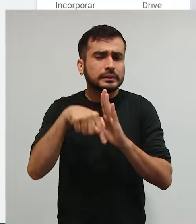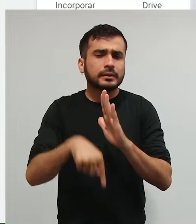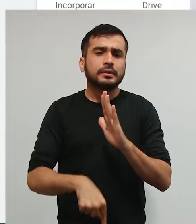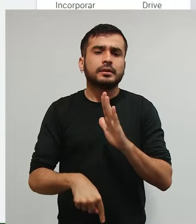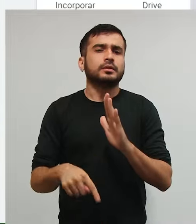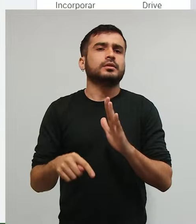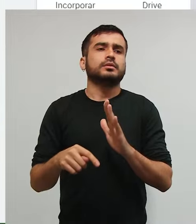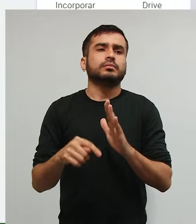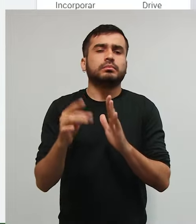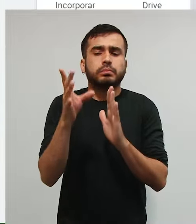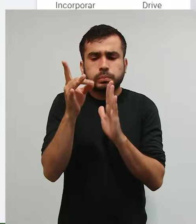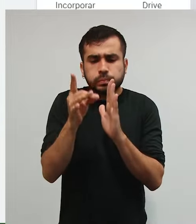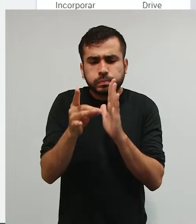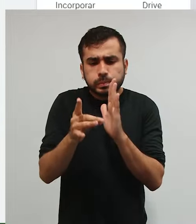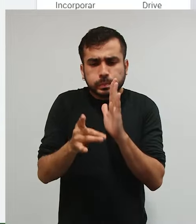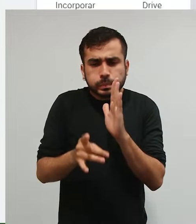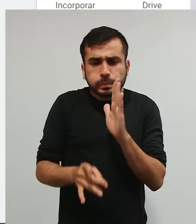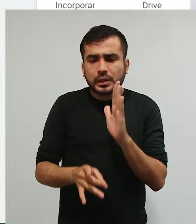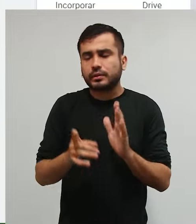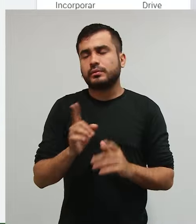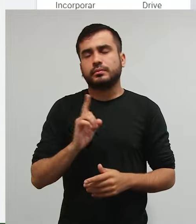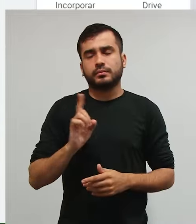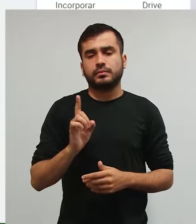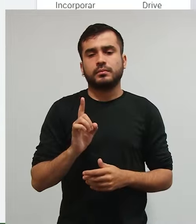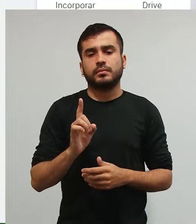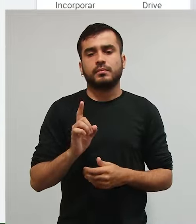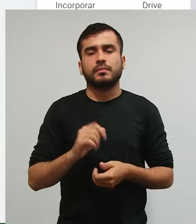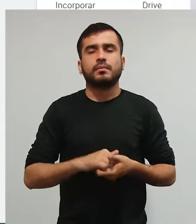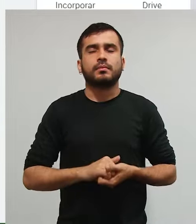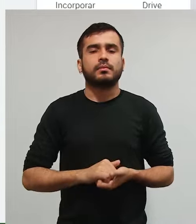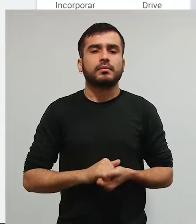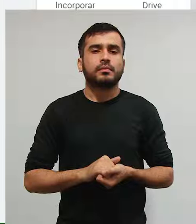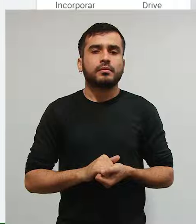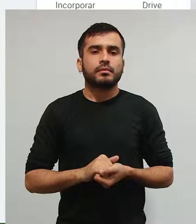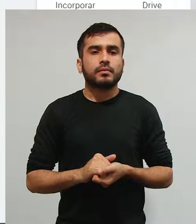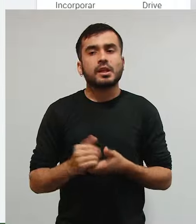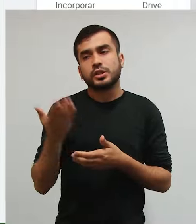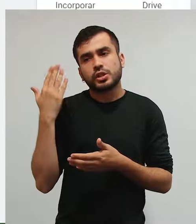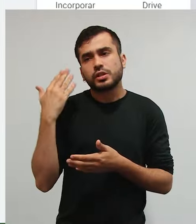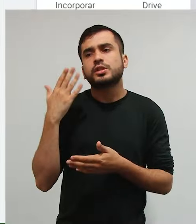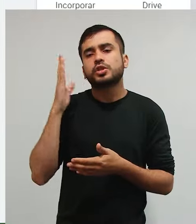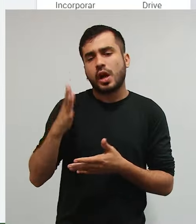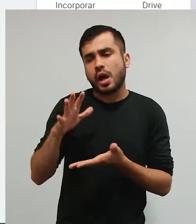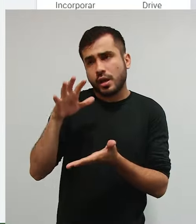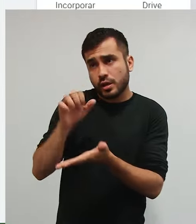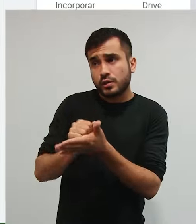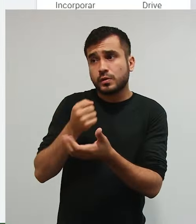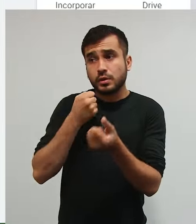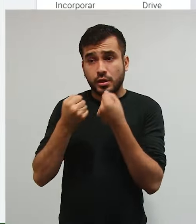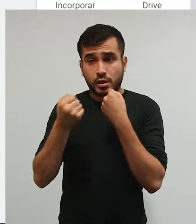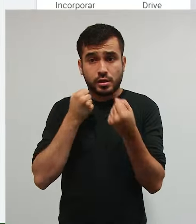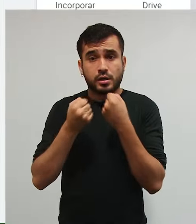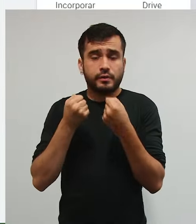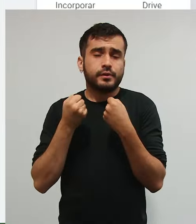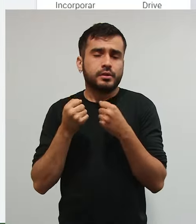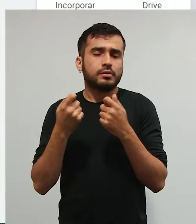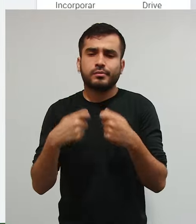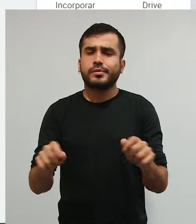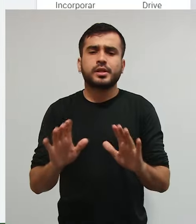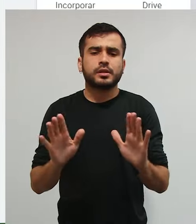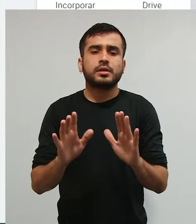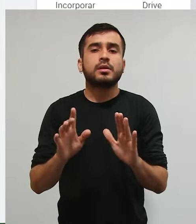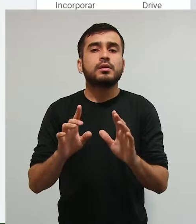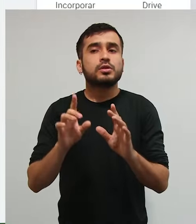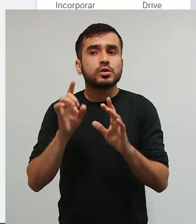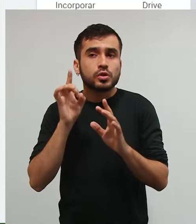mencionado durante a entrevista, tá? Mas aqui não há uma necessidade aí da gente trazer ipsis